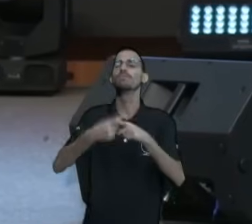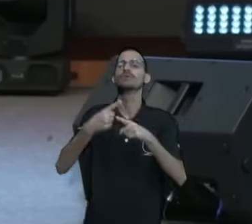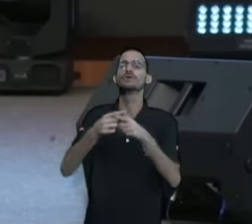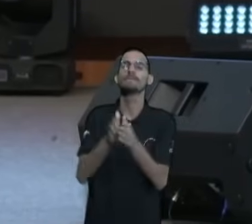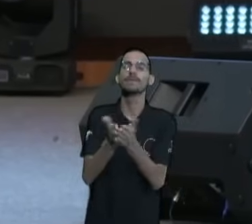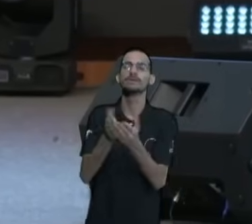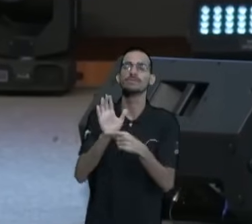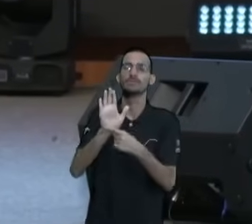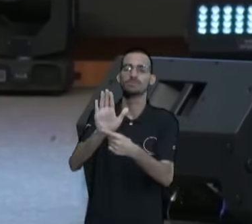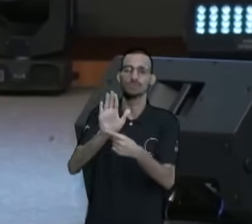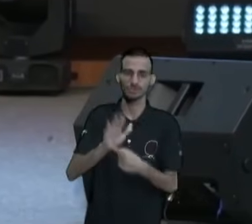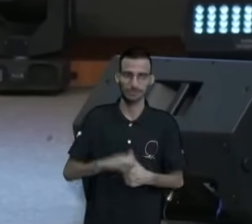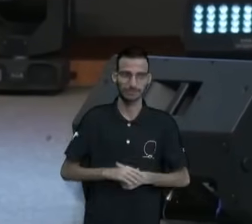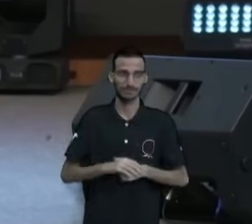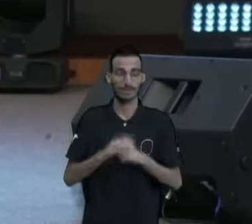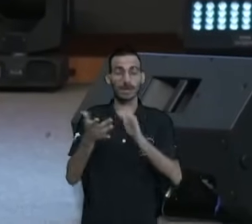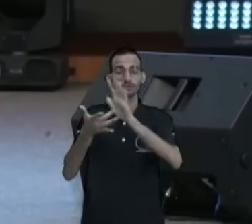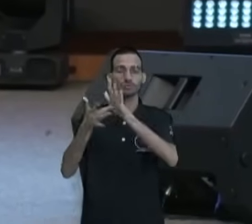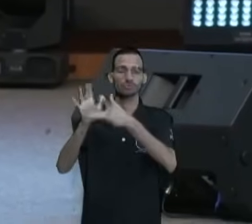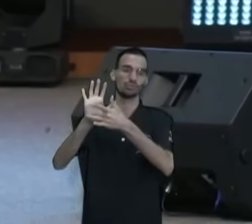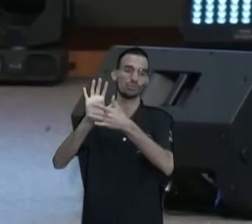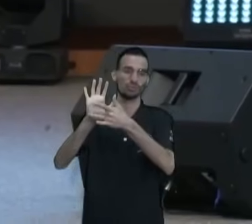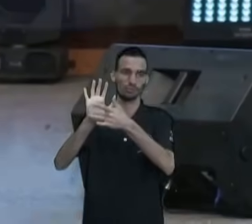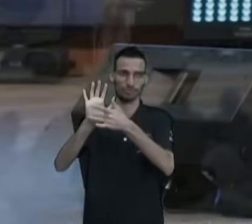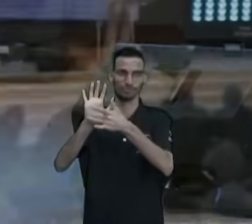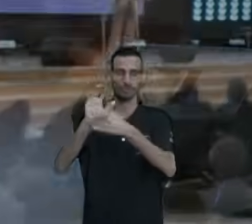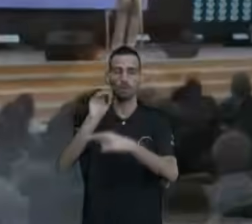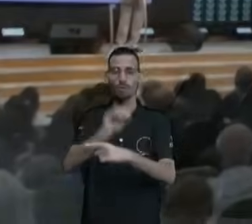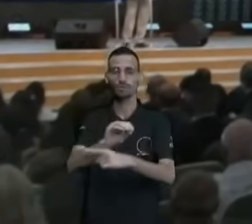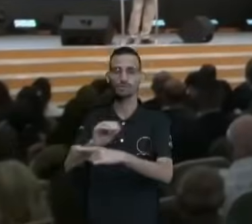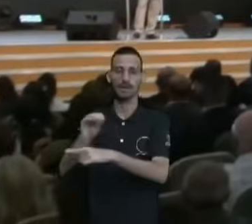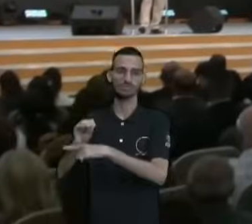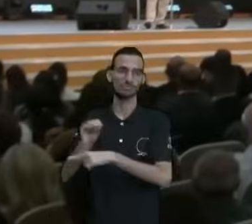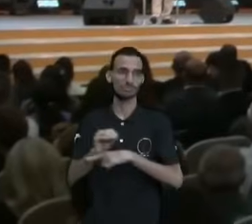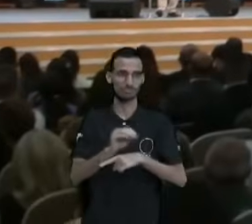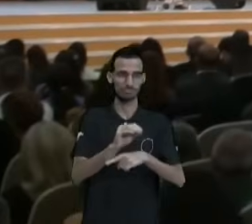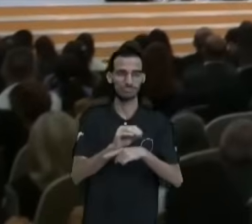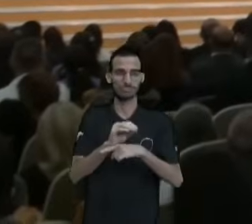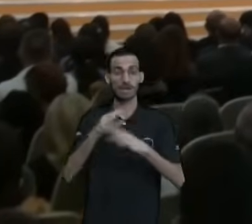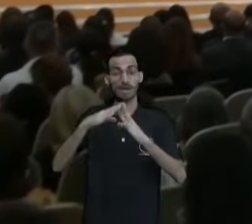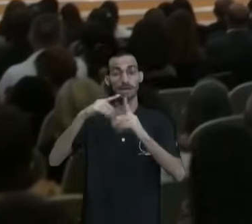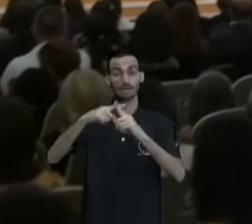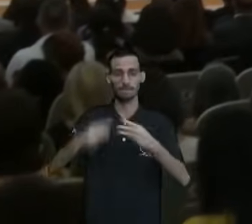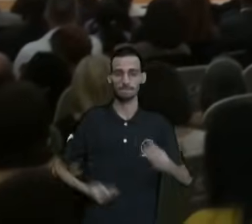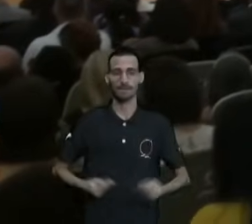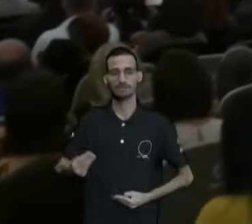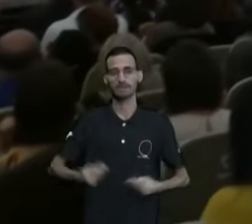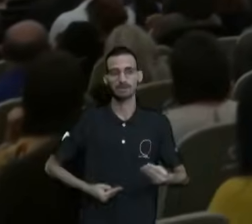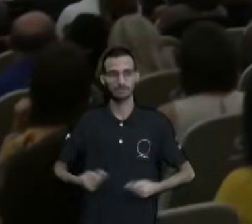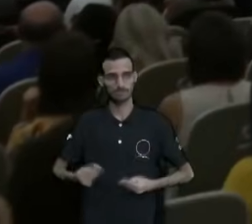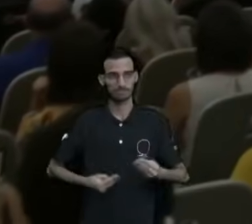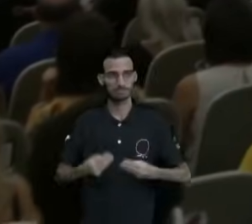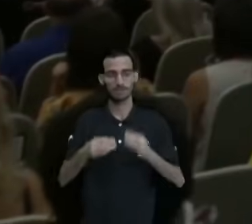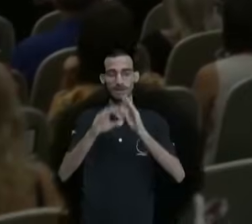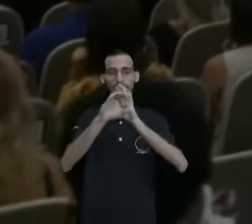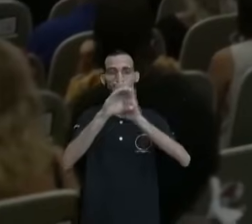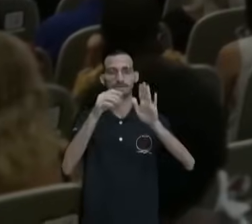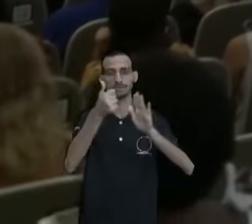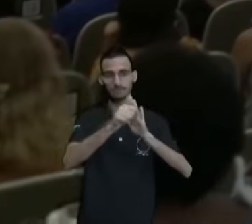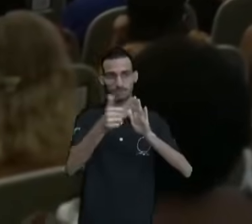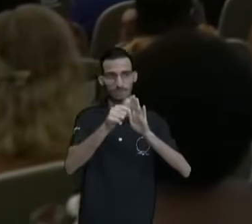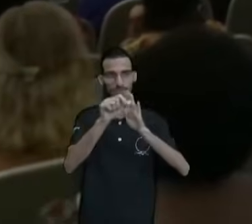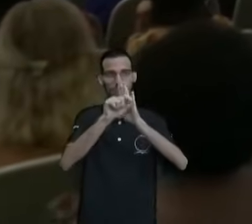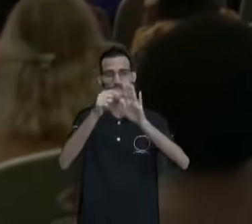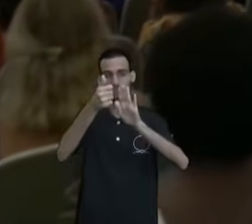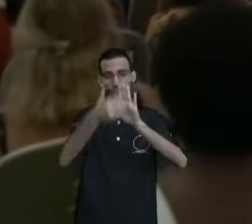com gelo pelo templo em Marcos Capítulo 11 do Versículo 15 ao 17 Jesus botou